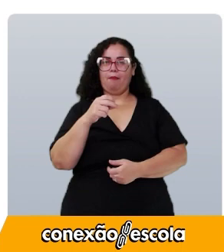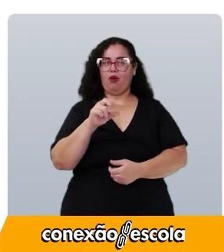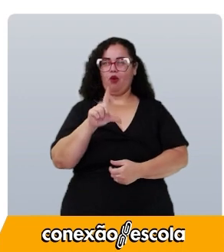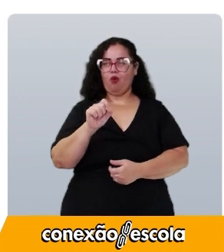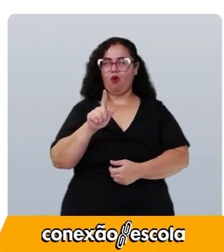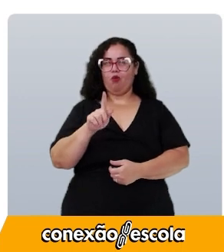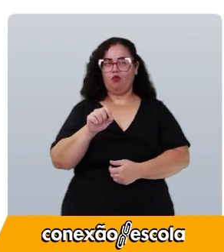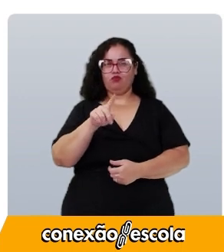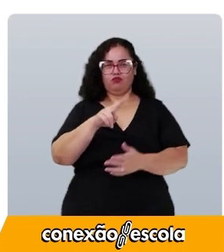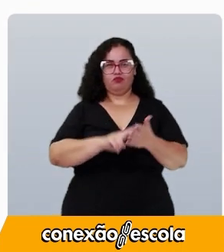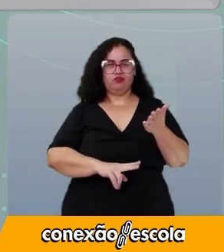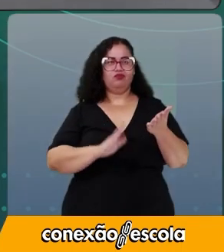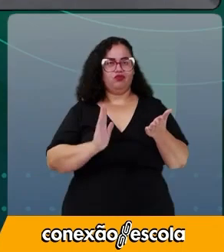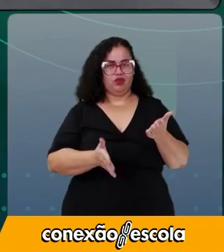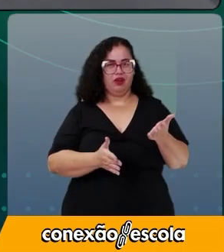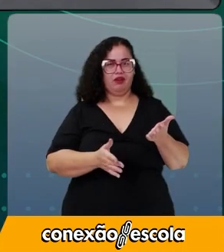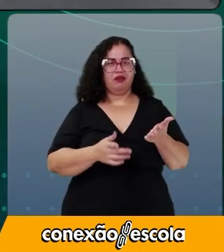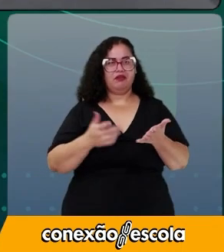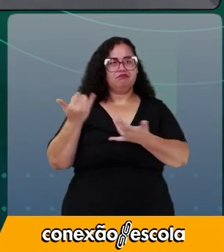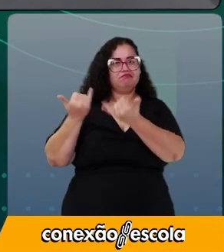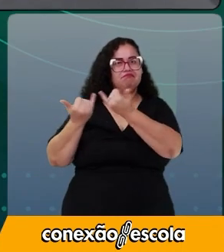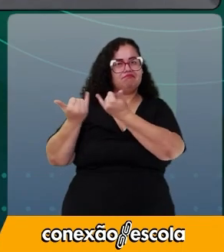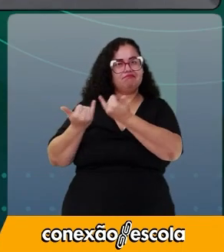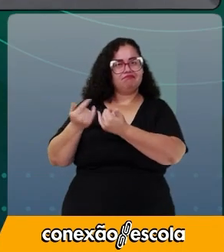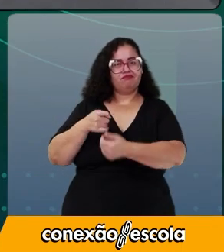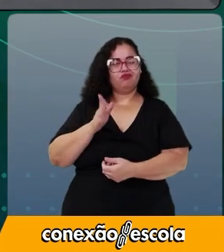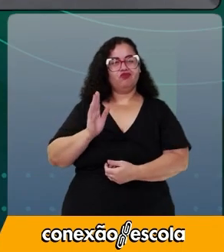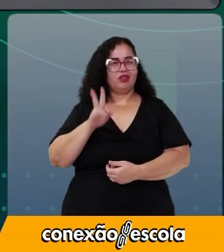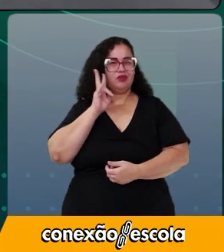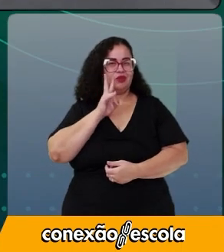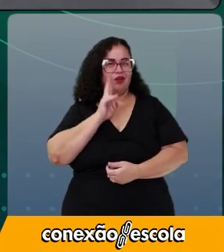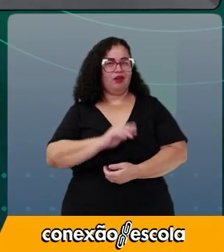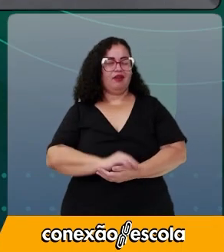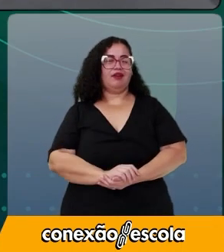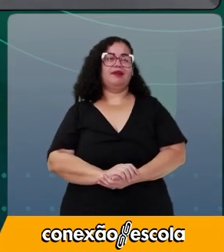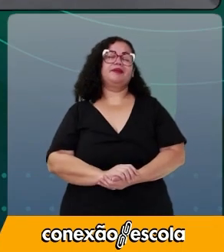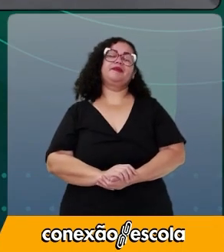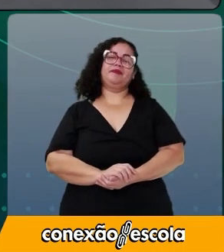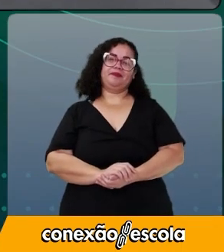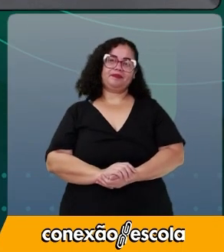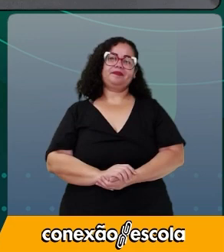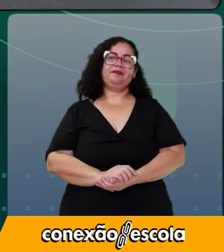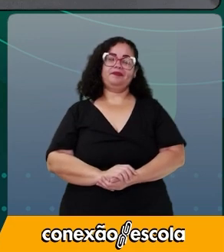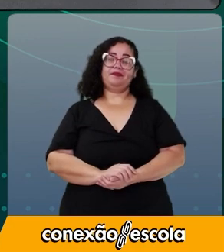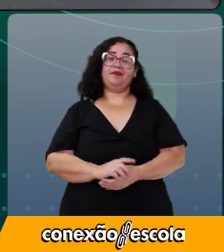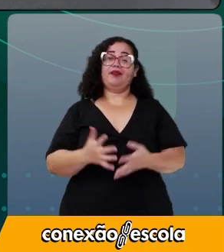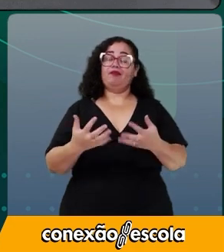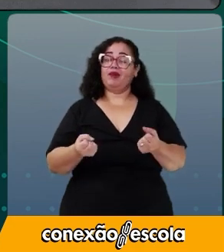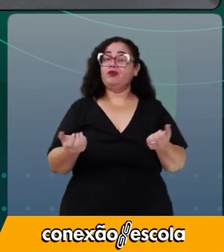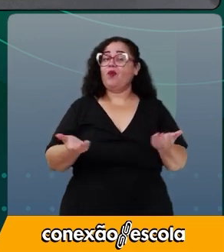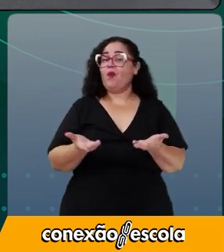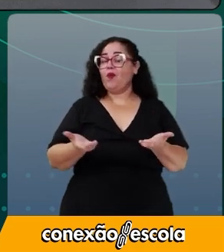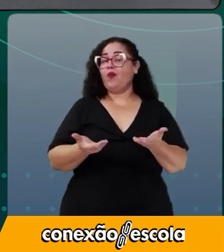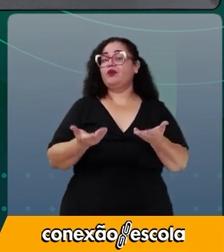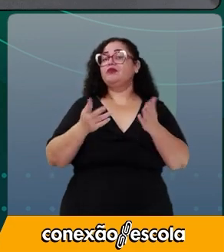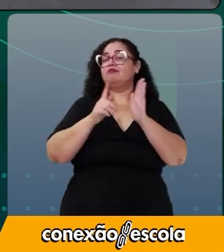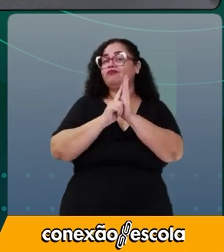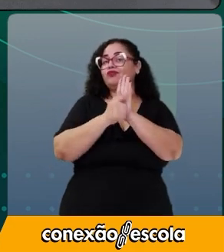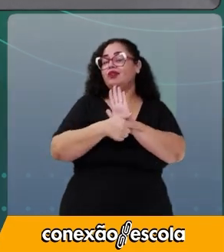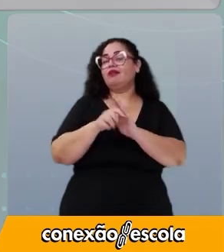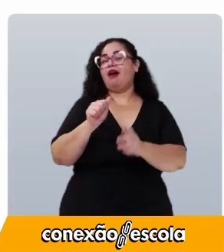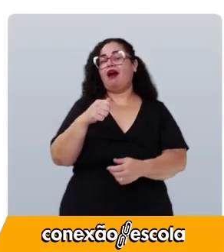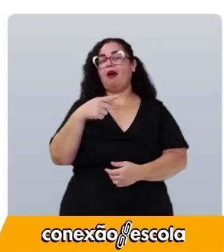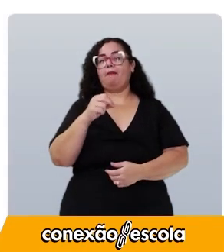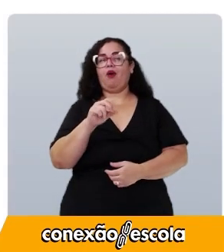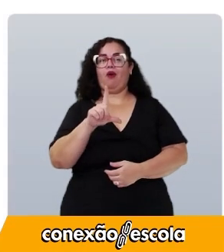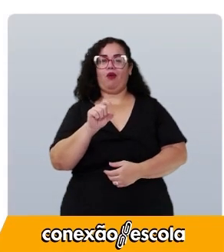Já leram algum? Já ouviram alguma história? Bem, vamos começar hoje pelo gênero